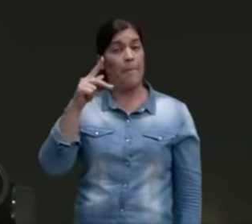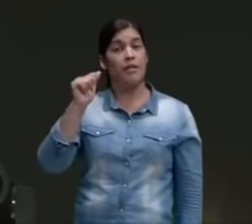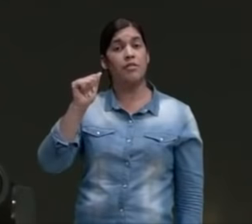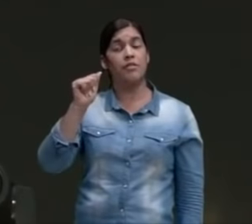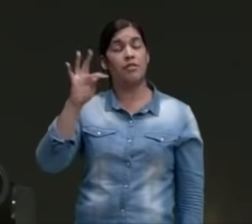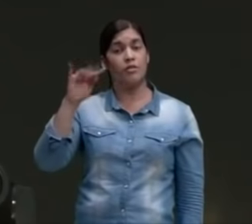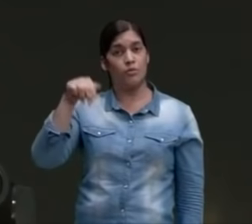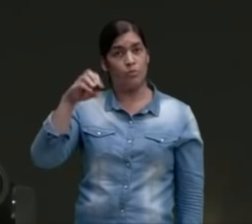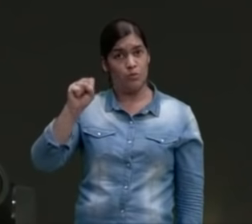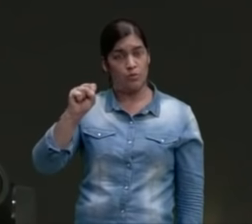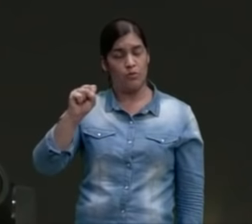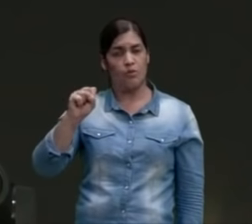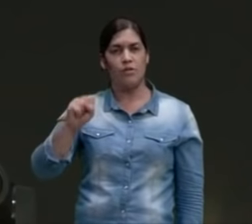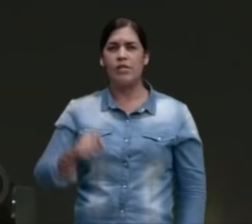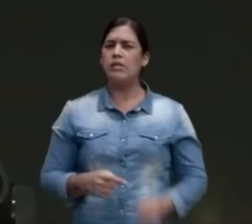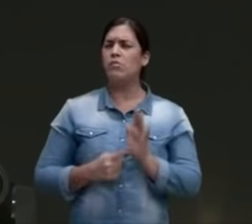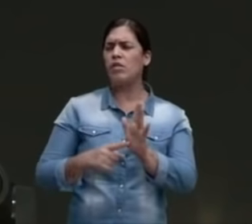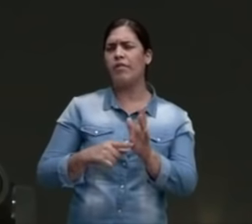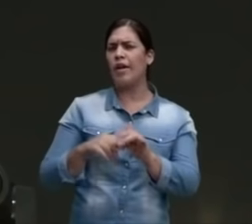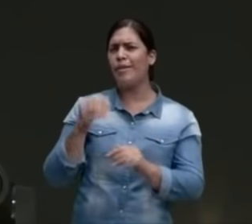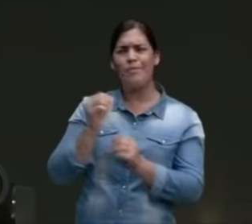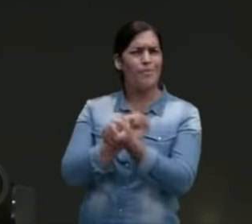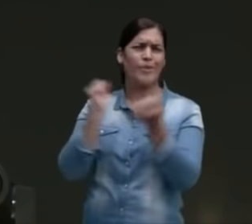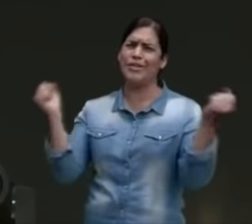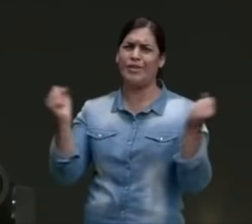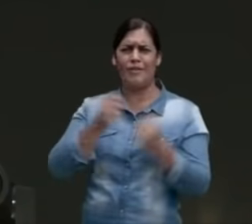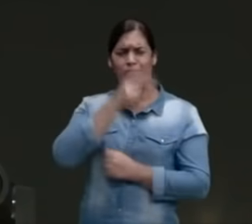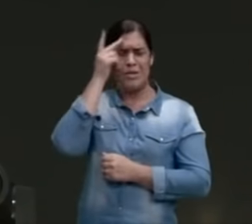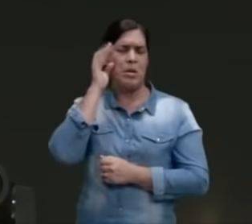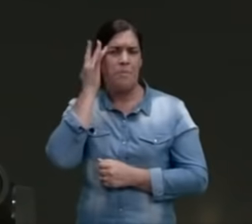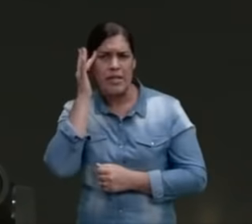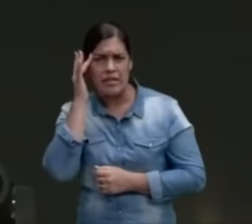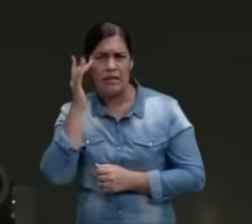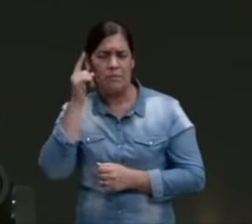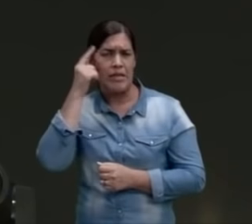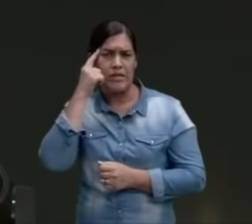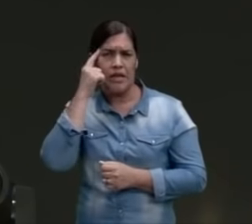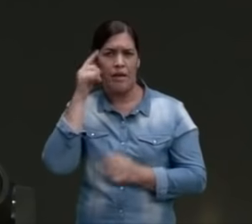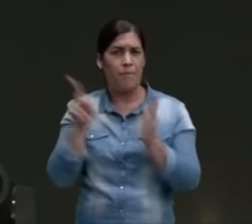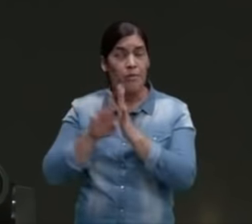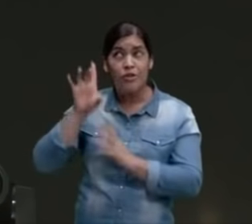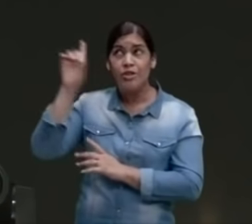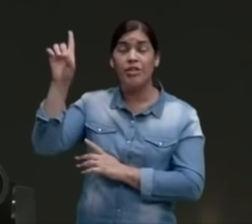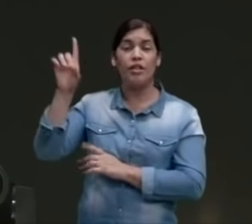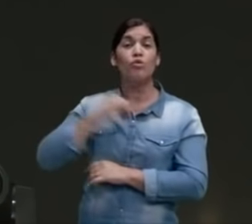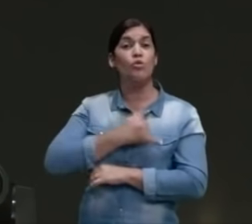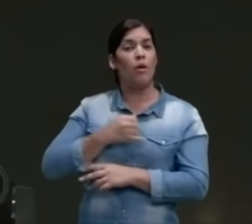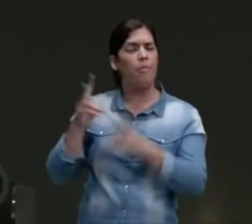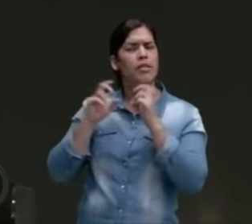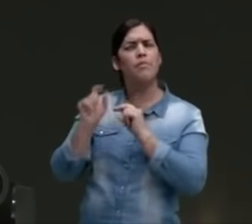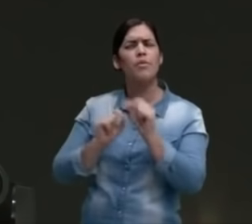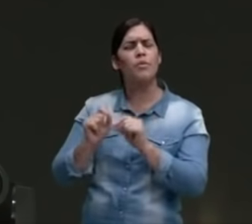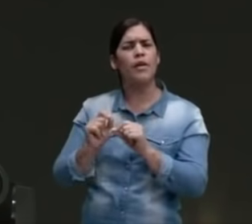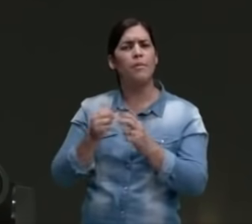que seria impossível do ser humano pensar. Foi algo de Deus mesmo. E ele enxergou algo que na época dele